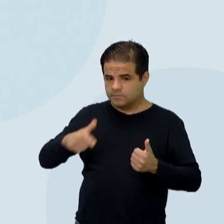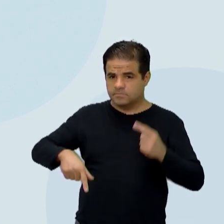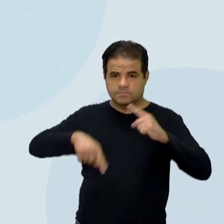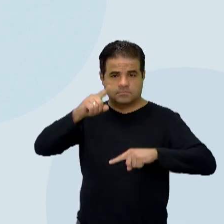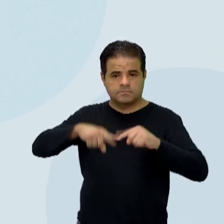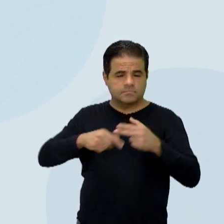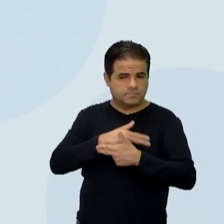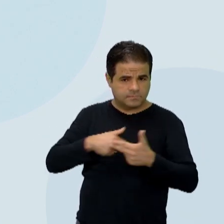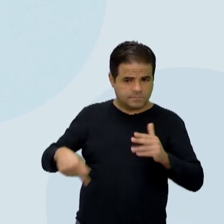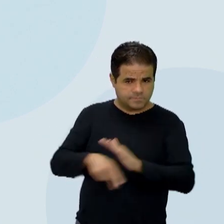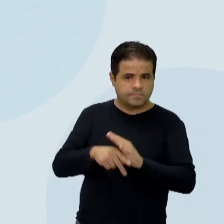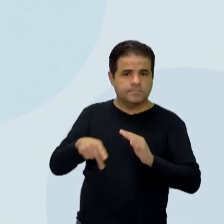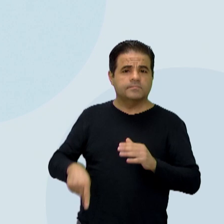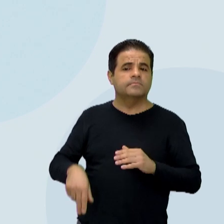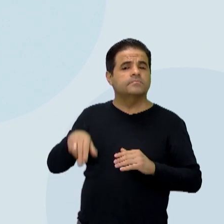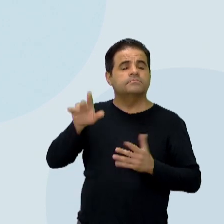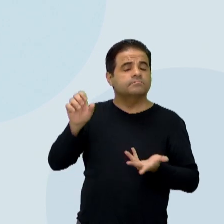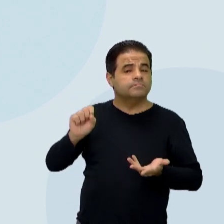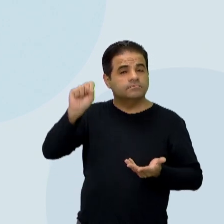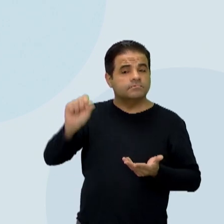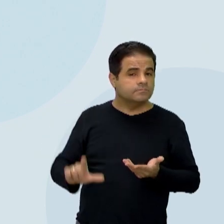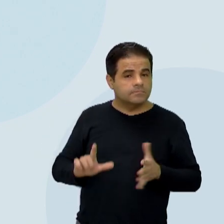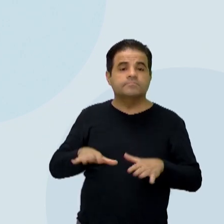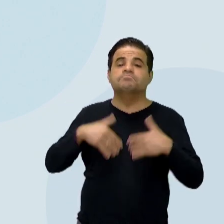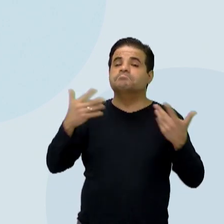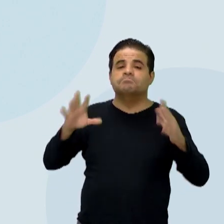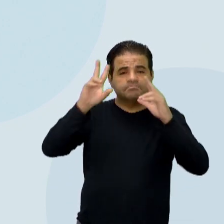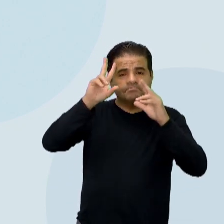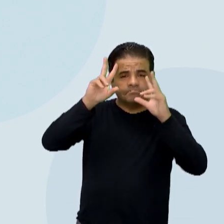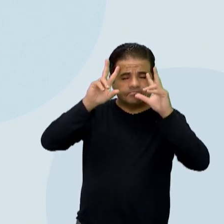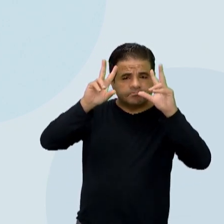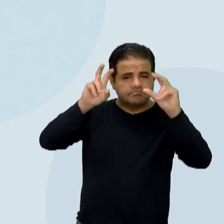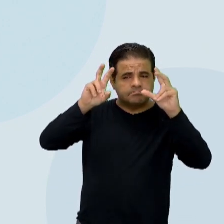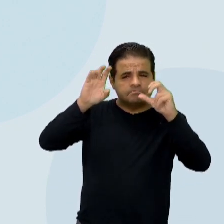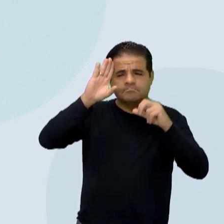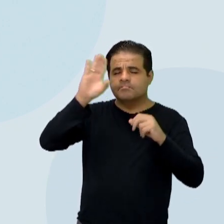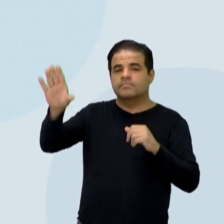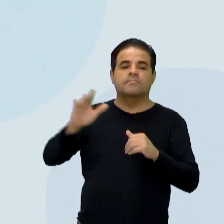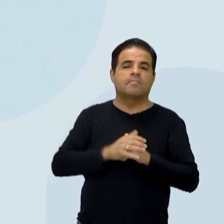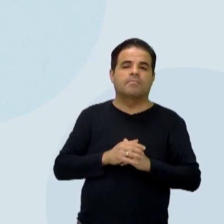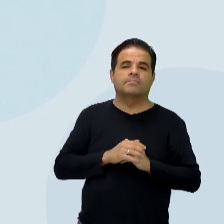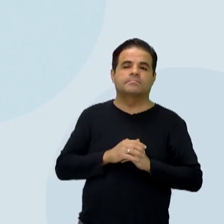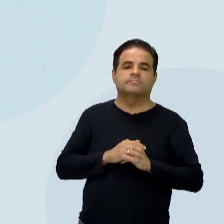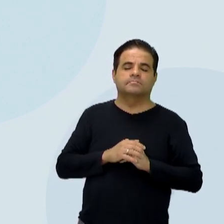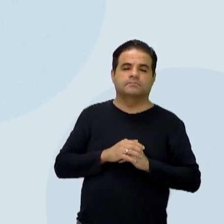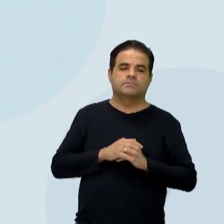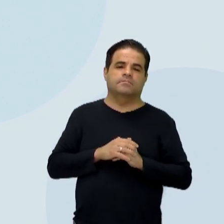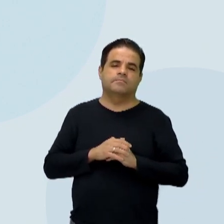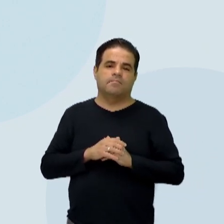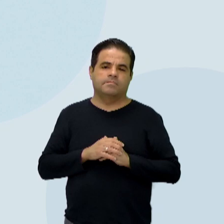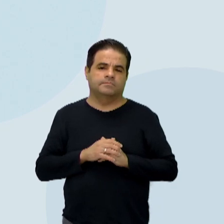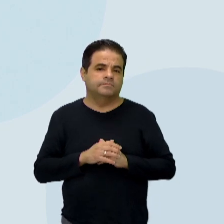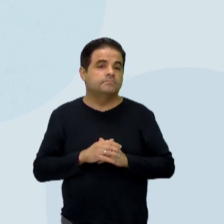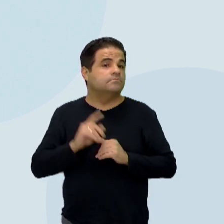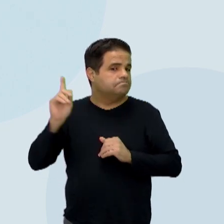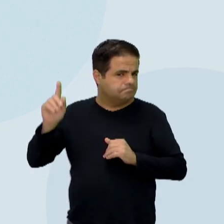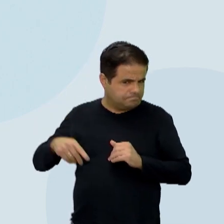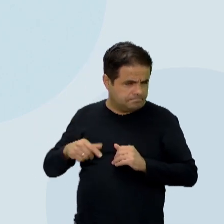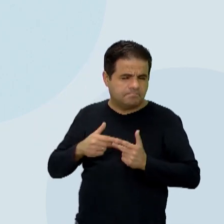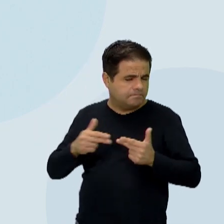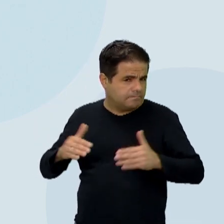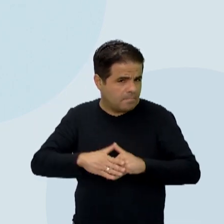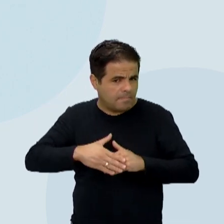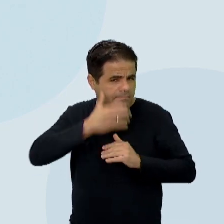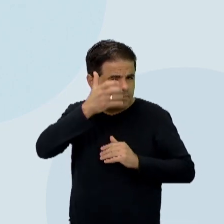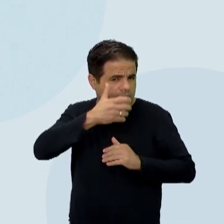outros ingredientes no Sudeste? Então, qual que é o assunto principal? O próprio título já falava, né? O açaí é uma das frutas